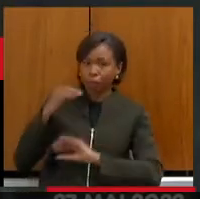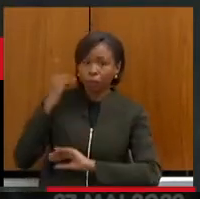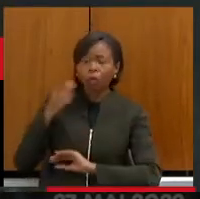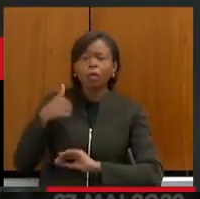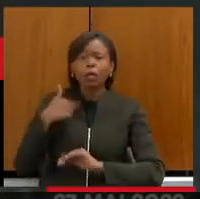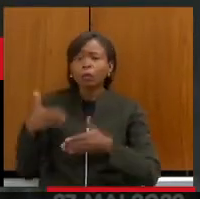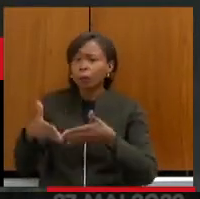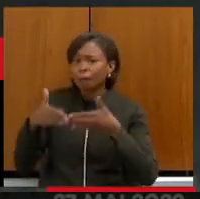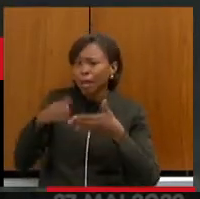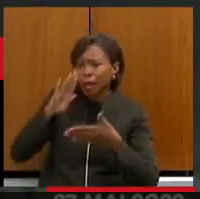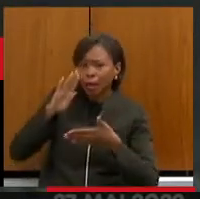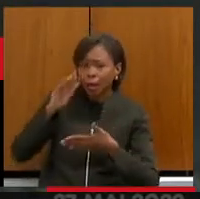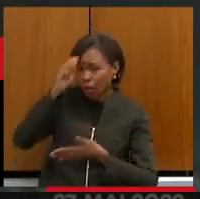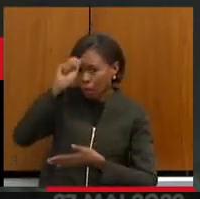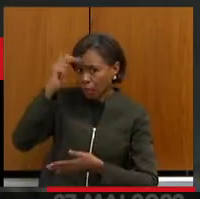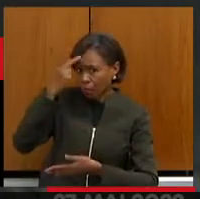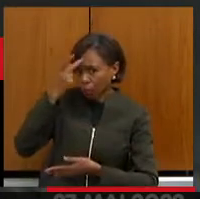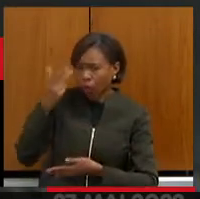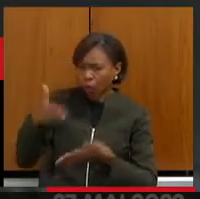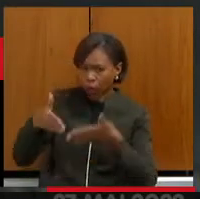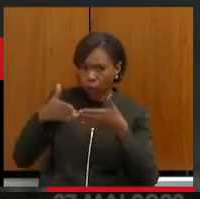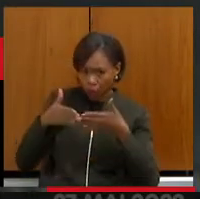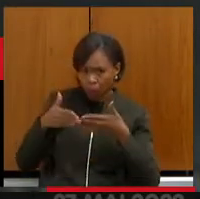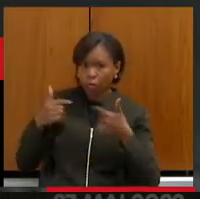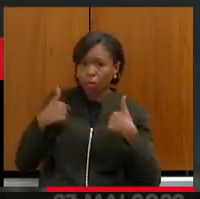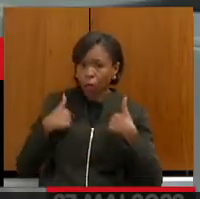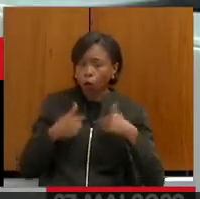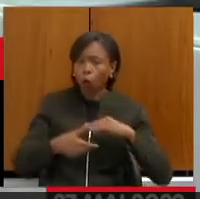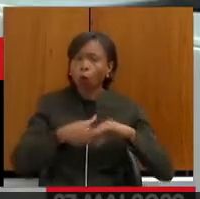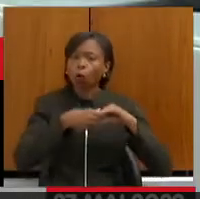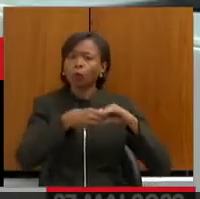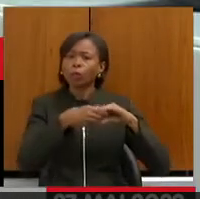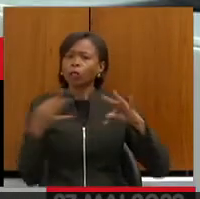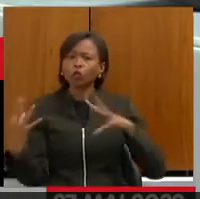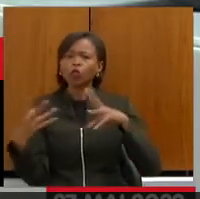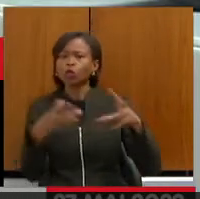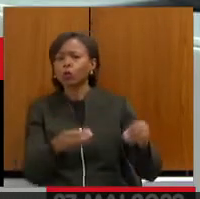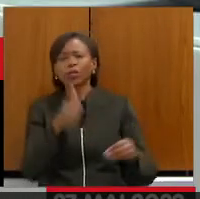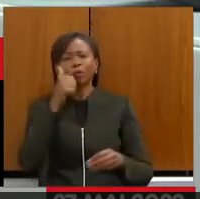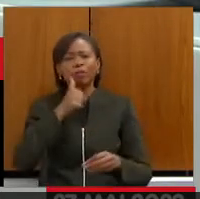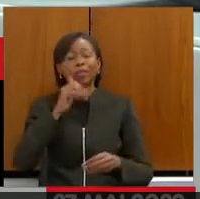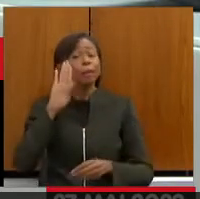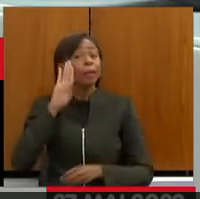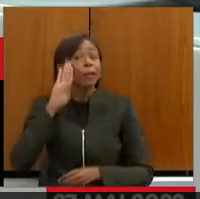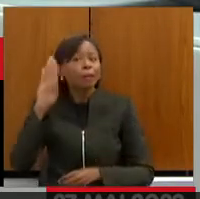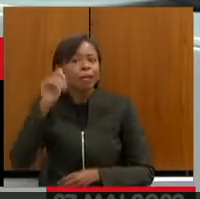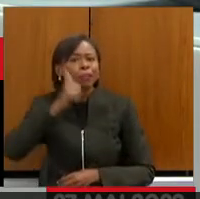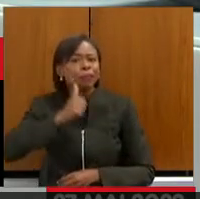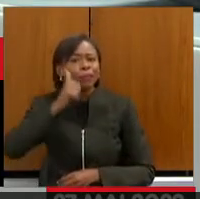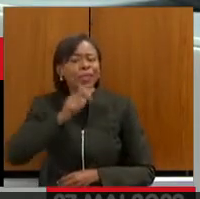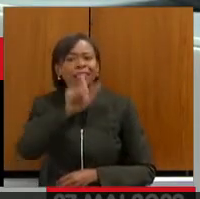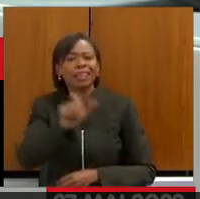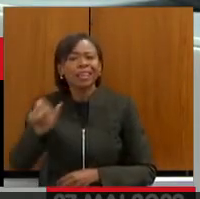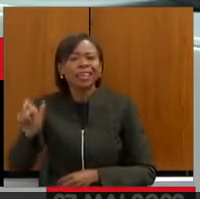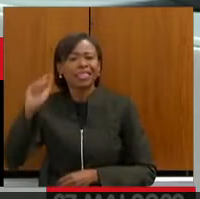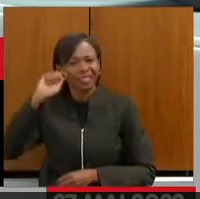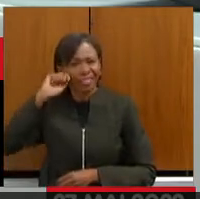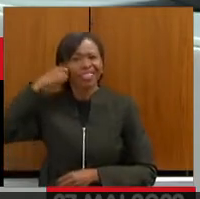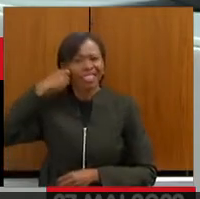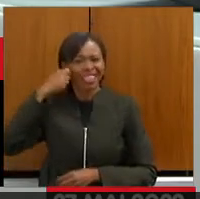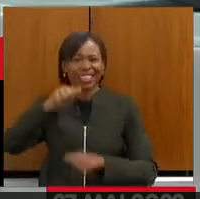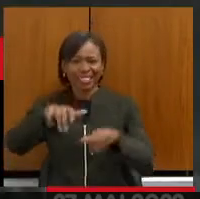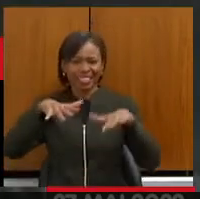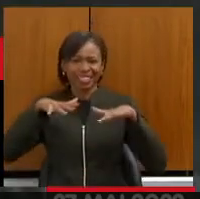eu peço licença na Paula você como presidente da mesa para eu comprimentar todas as mulheres especialmente as mulheres negras que estão presentes nesse Plenário